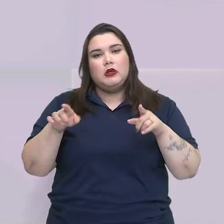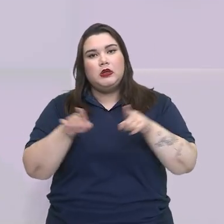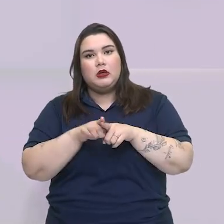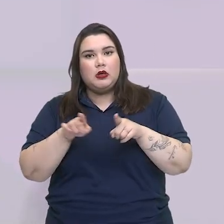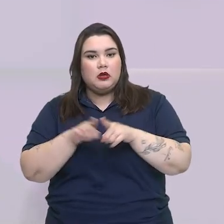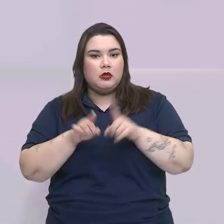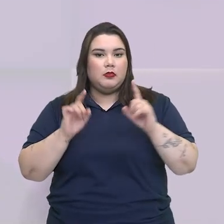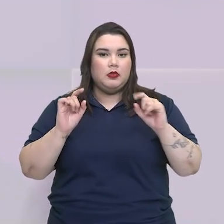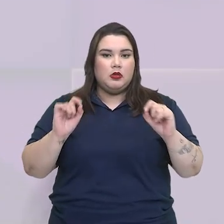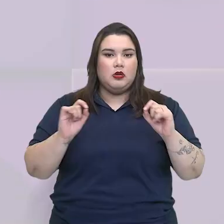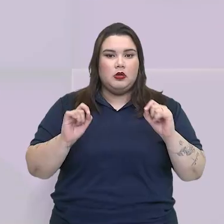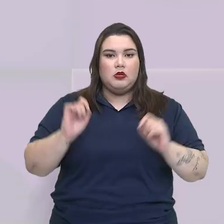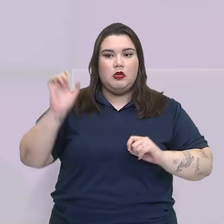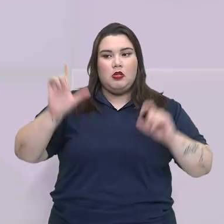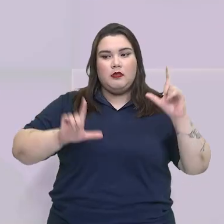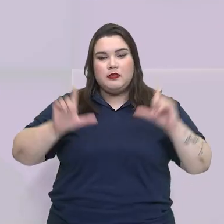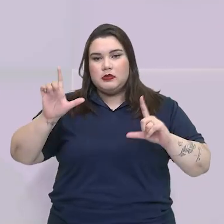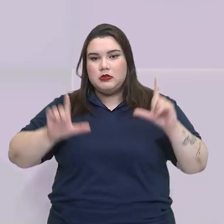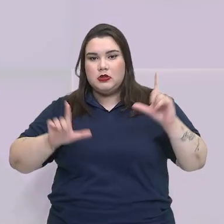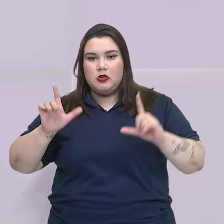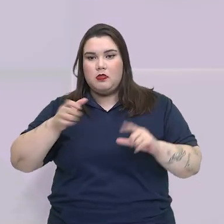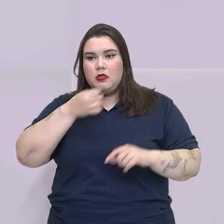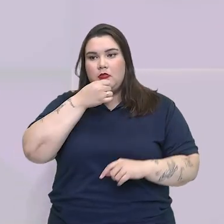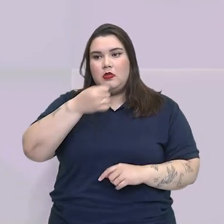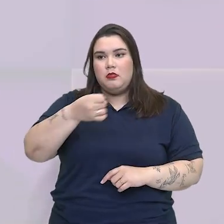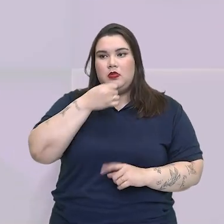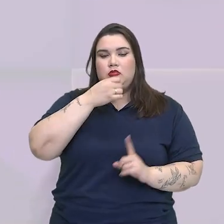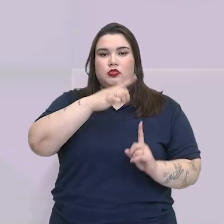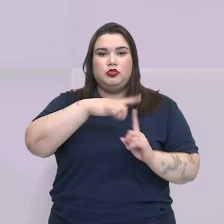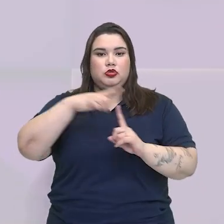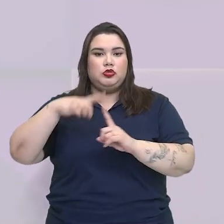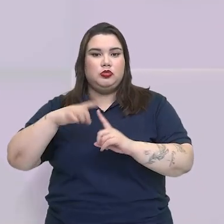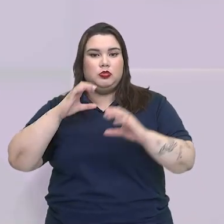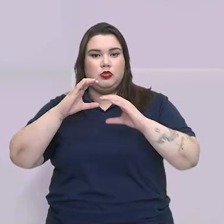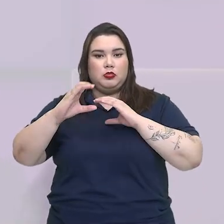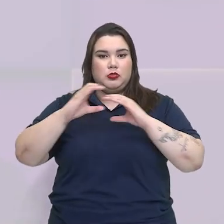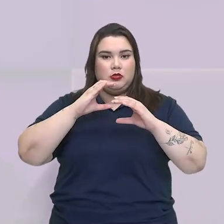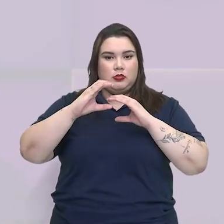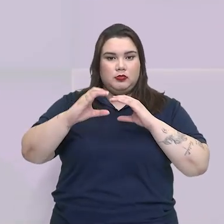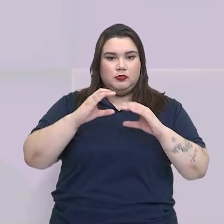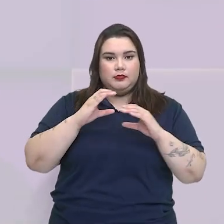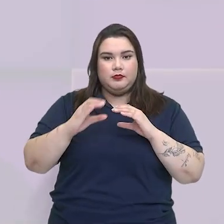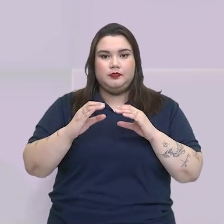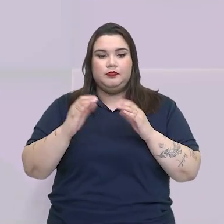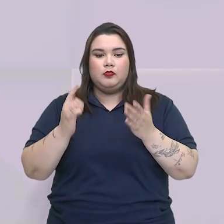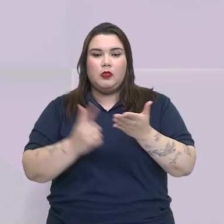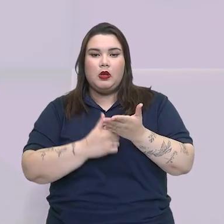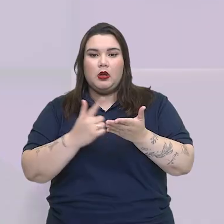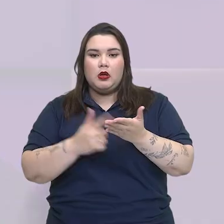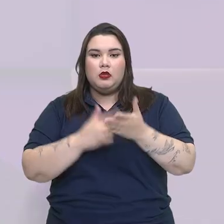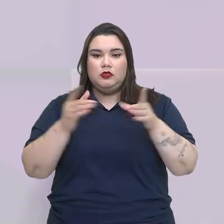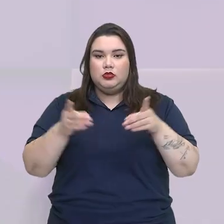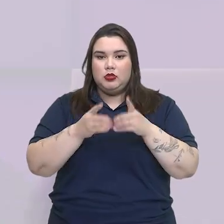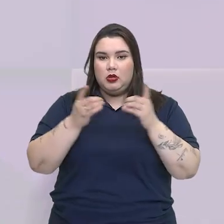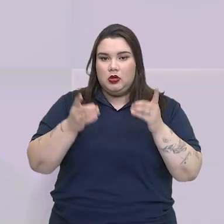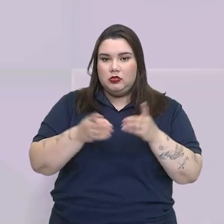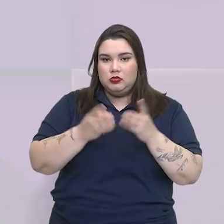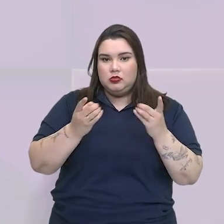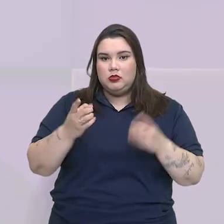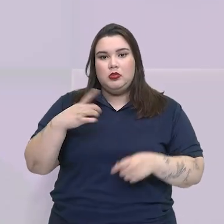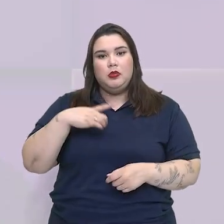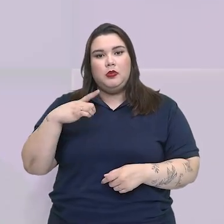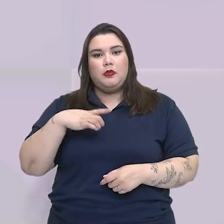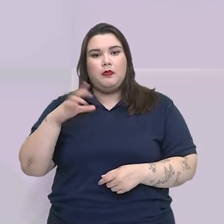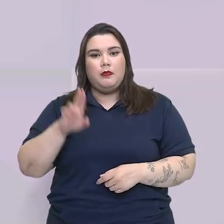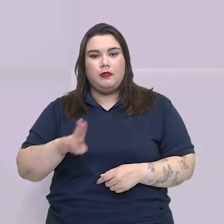também em telejornais, meios de comunicação, livros didáticos, se